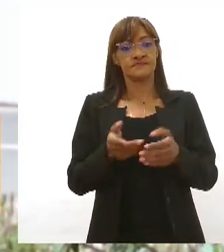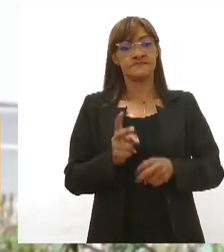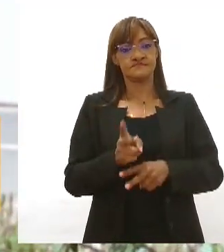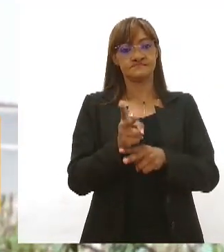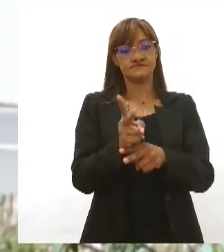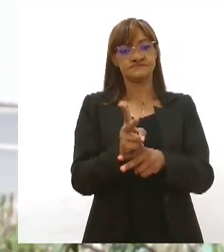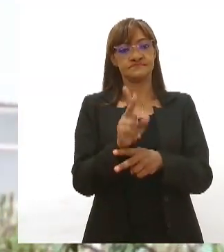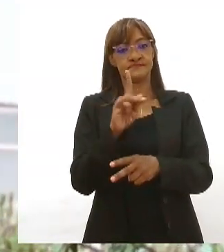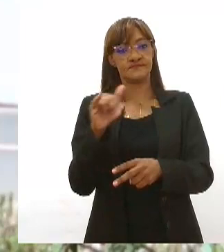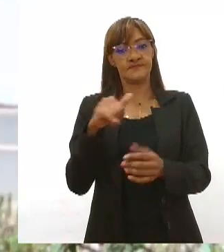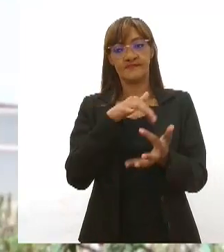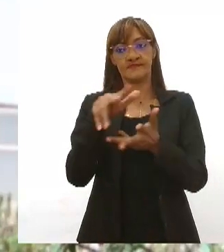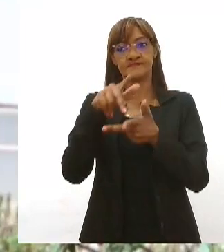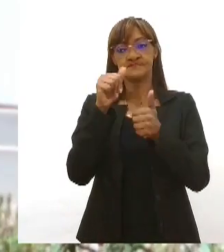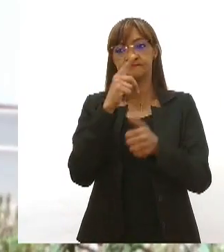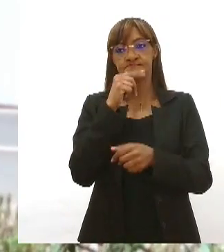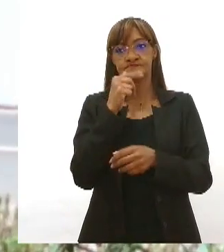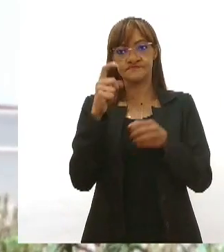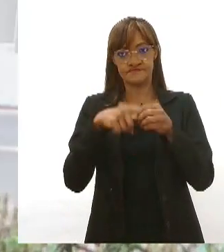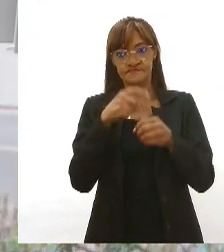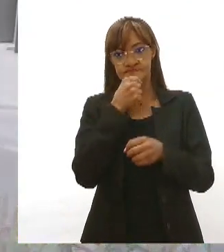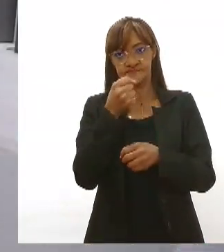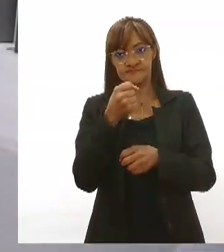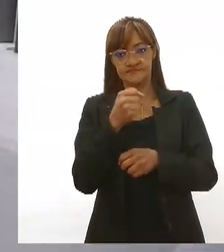Mundial da Água. Segue no estúdio.